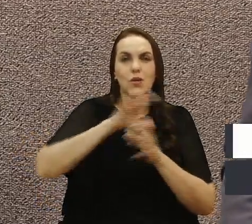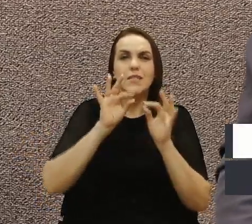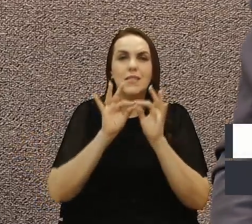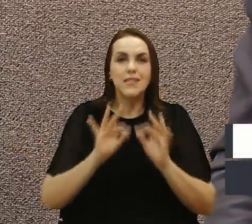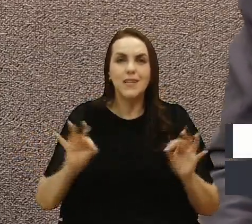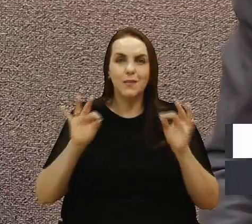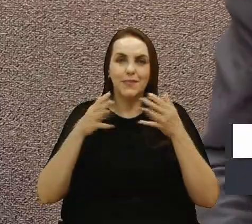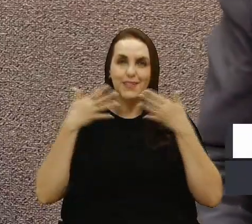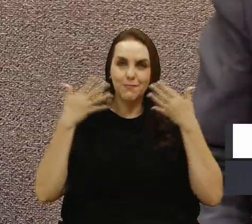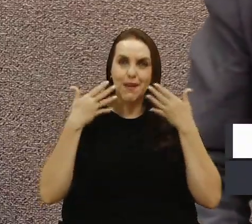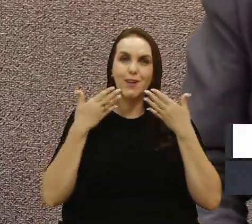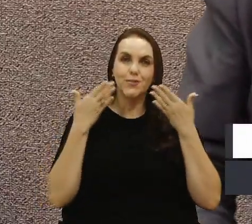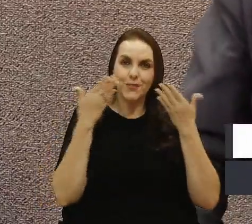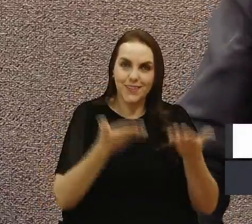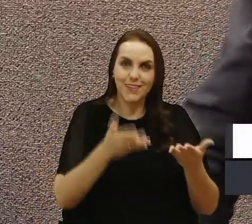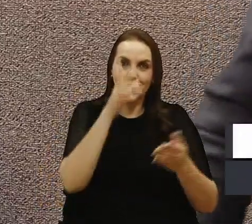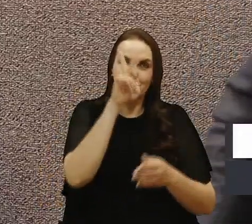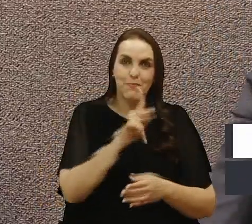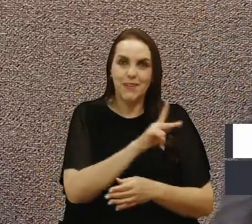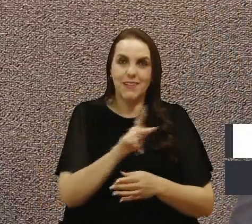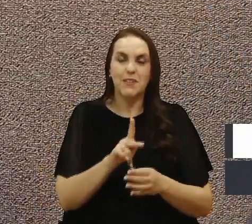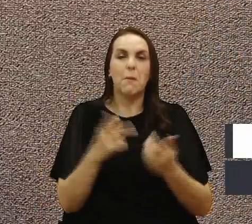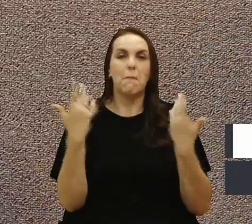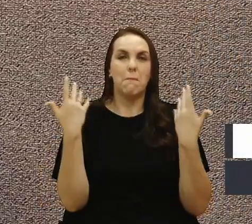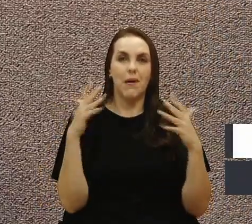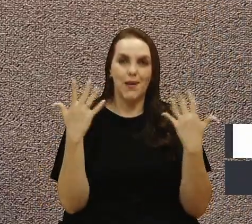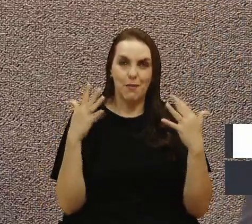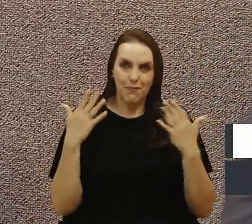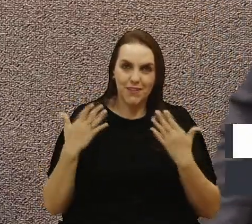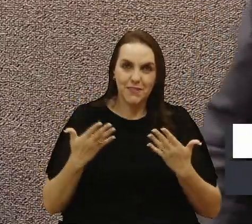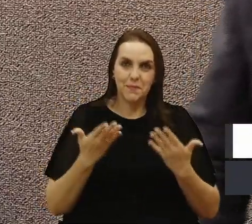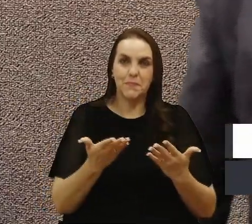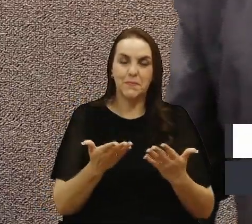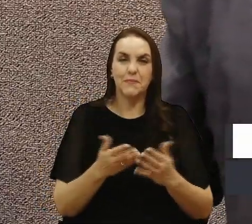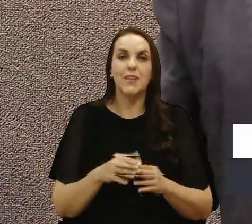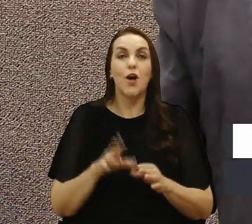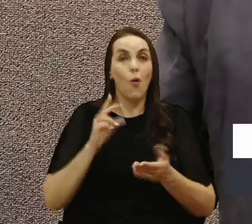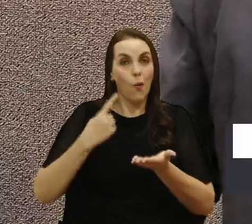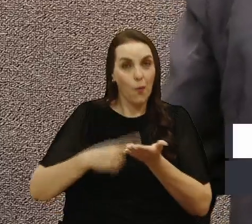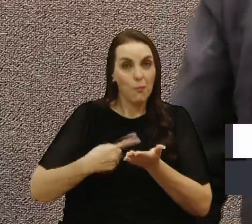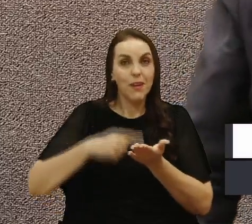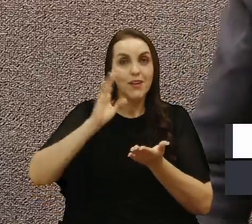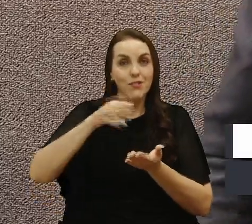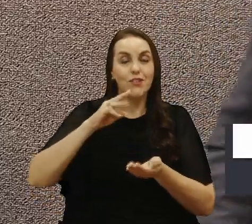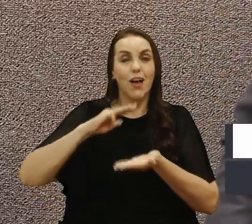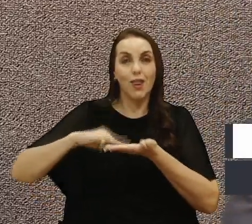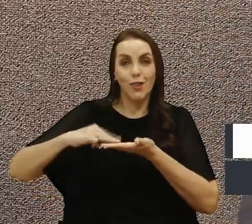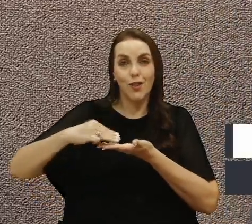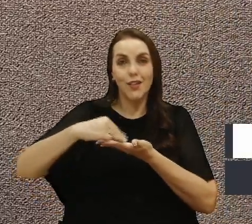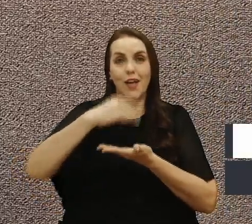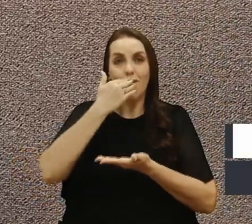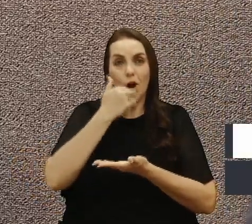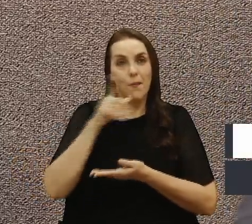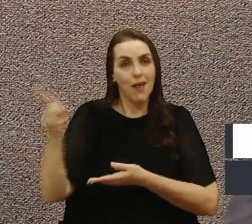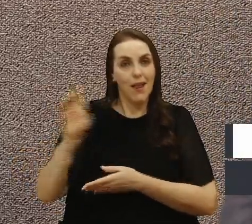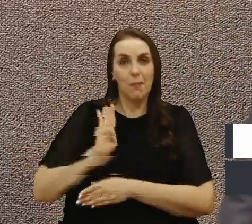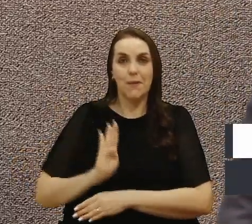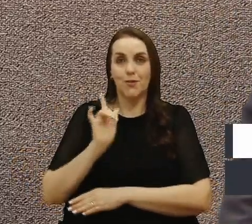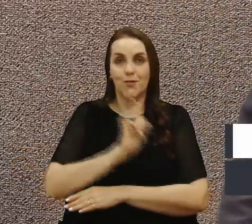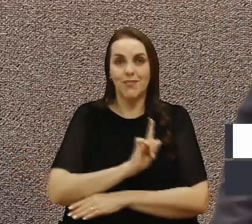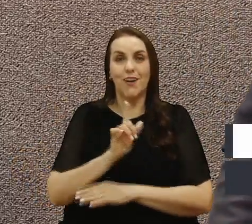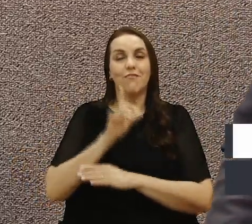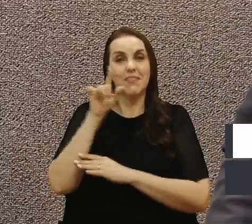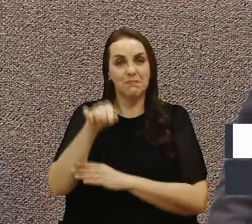as comunidades. Então, parabéns, já combinei com seus pais que vamos comer torteia lá em Bento Gonçalves. Foi muito linda a